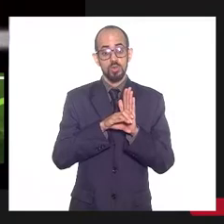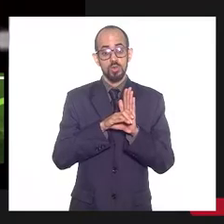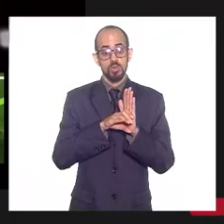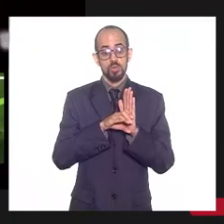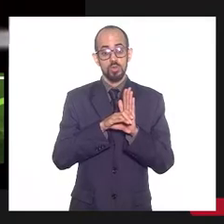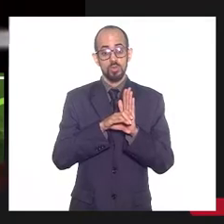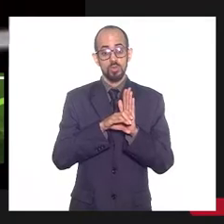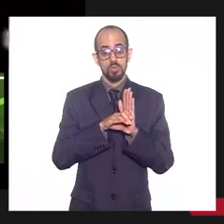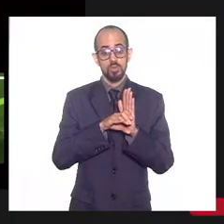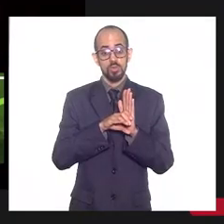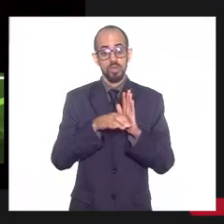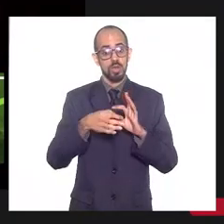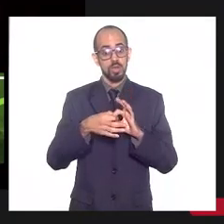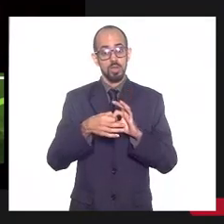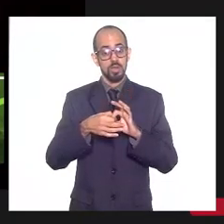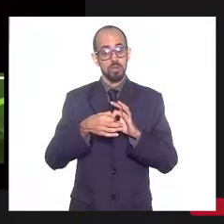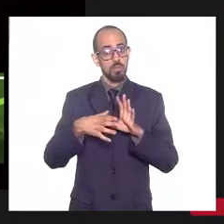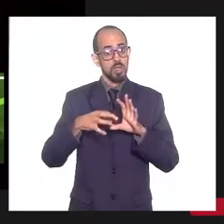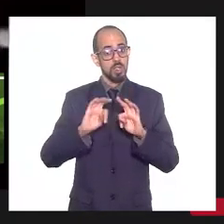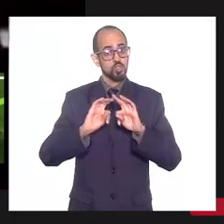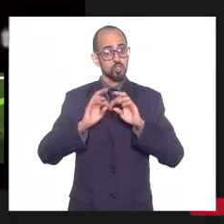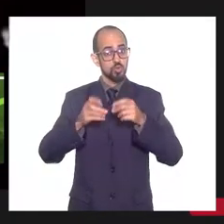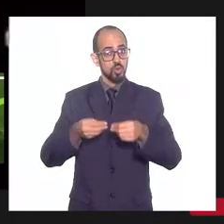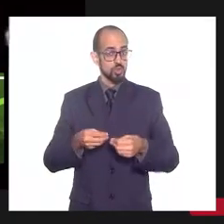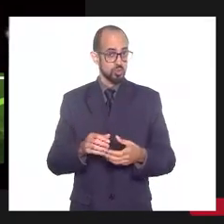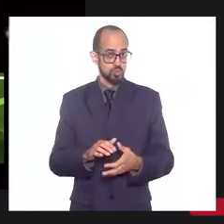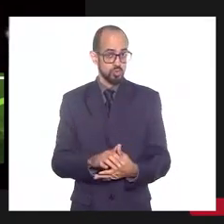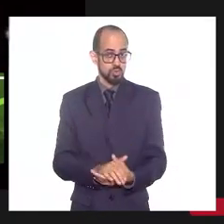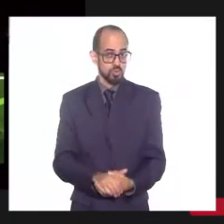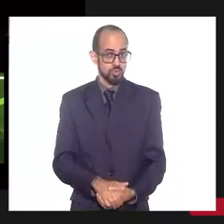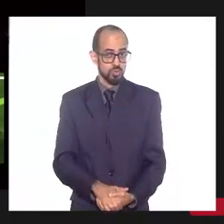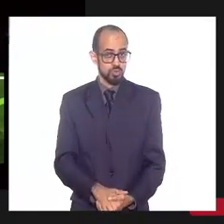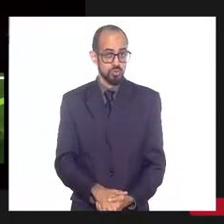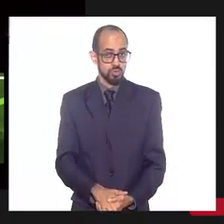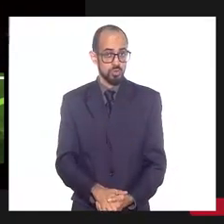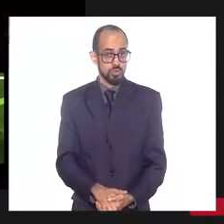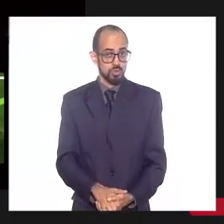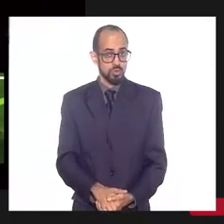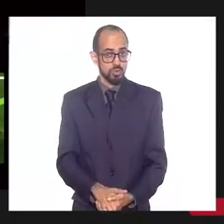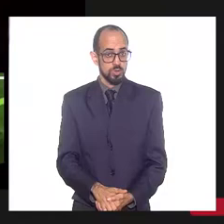e da Liberdade vídeo Todo mundo é